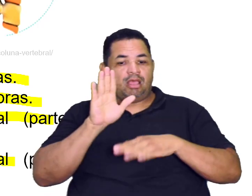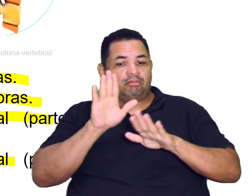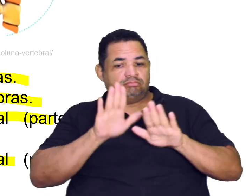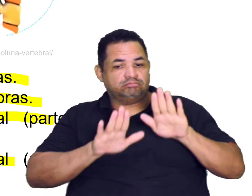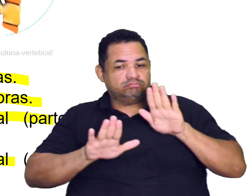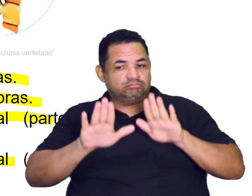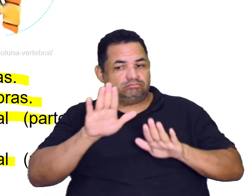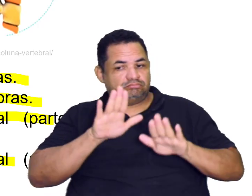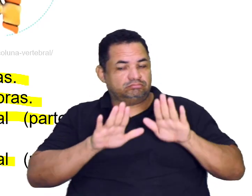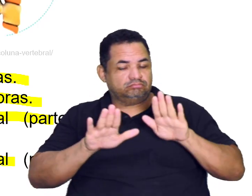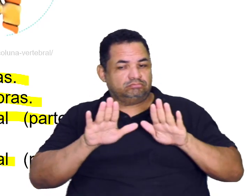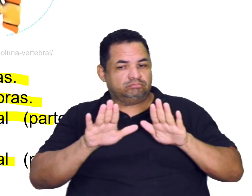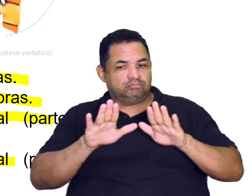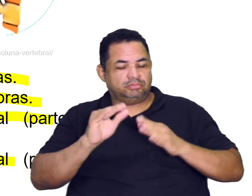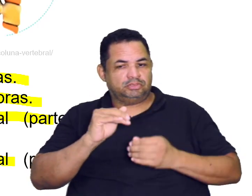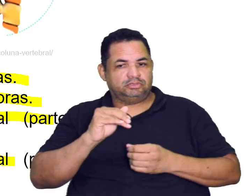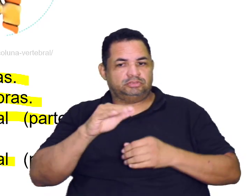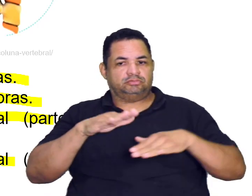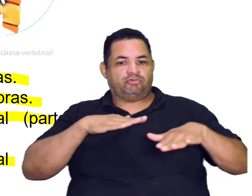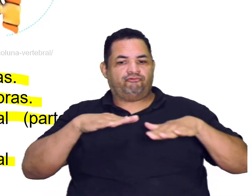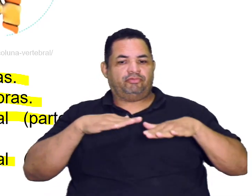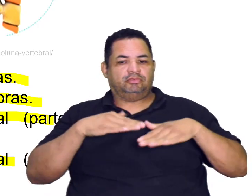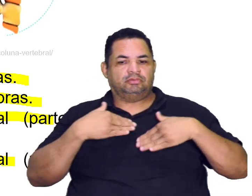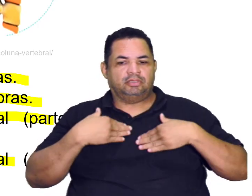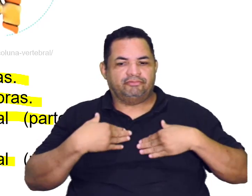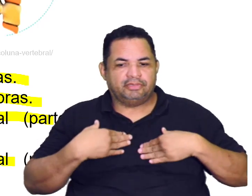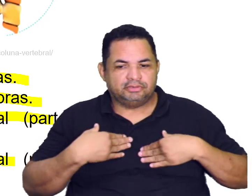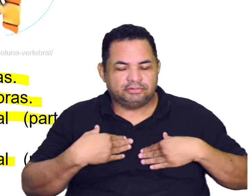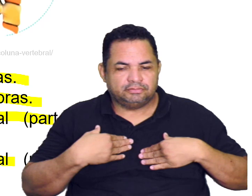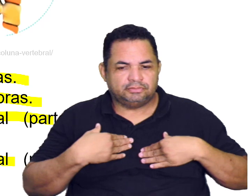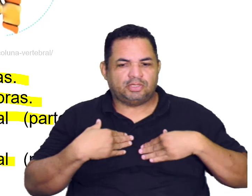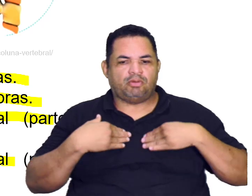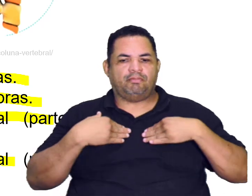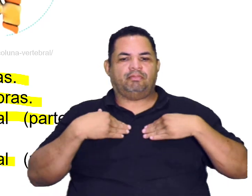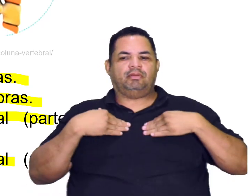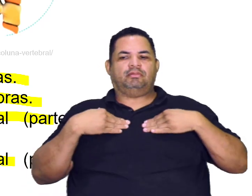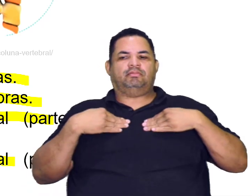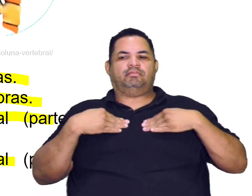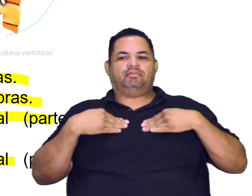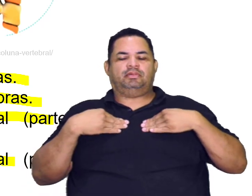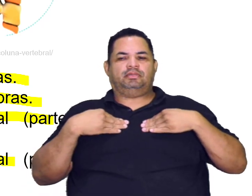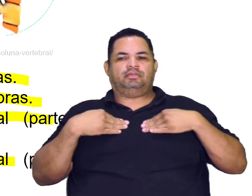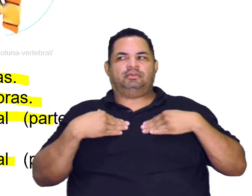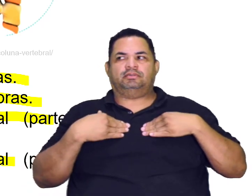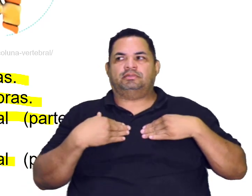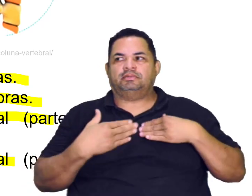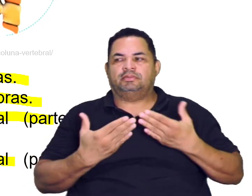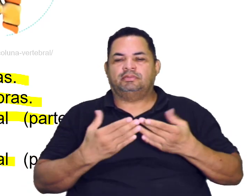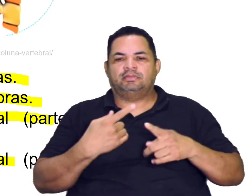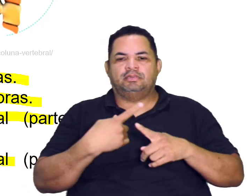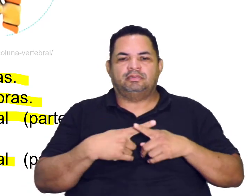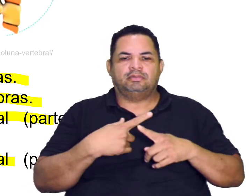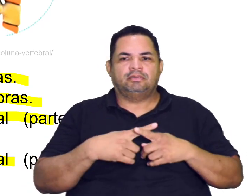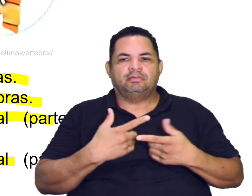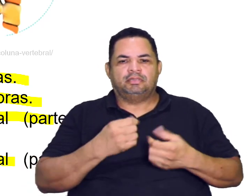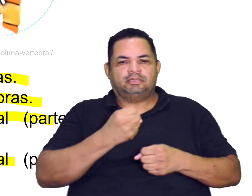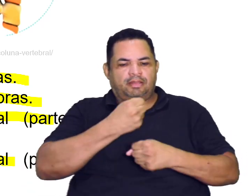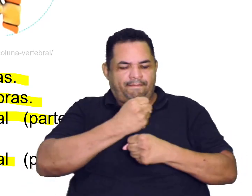cuidado com essa flexão anterior, né, para frente, ou essa posterior jogando para trás, porque